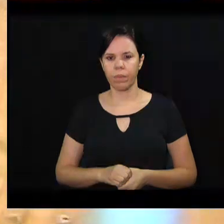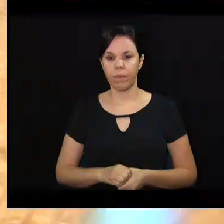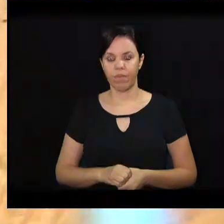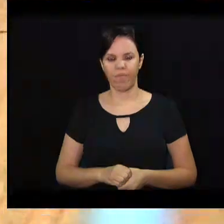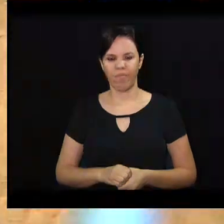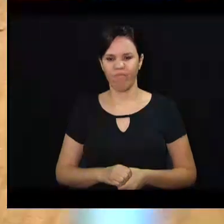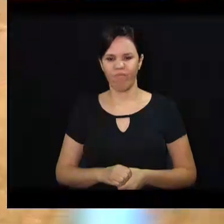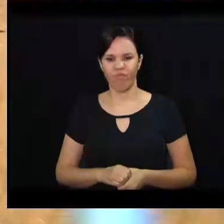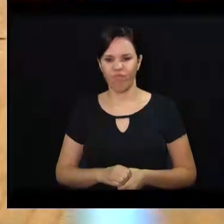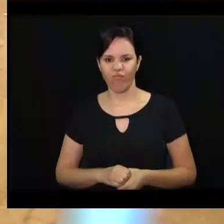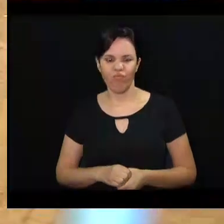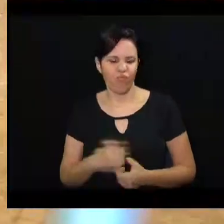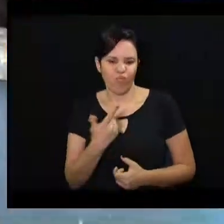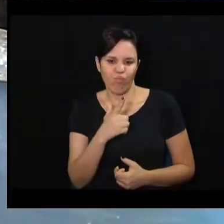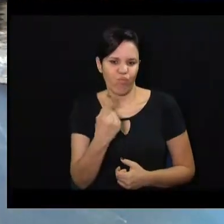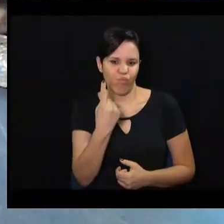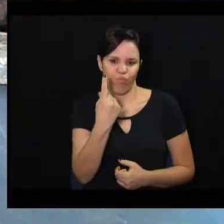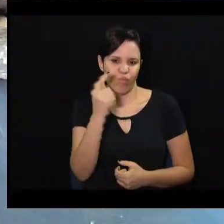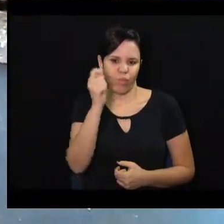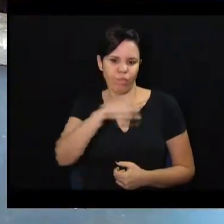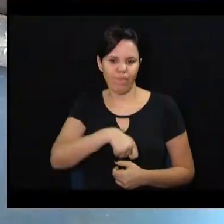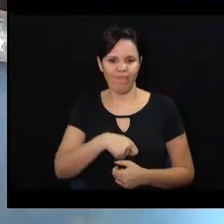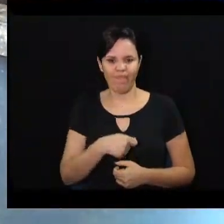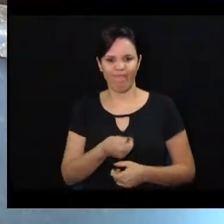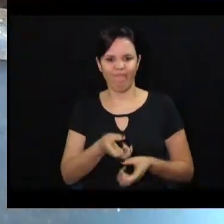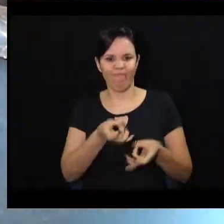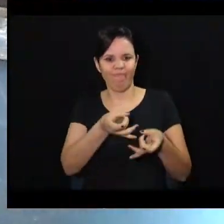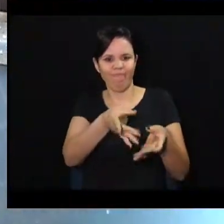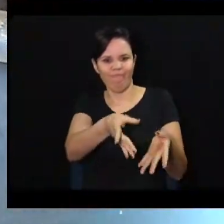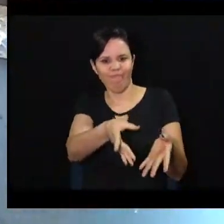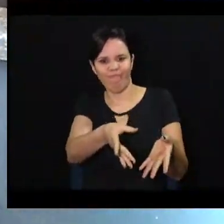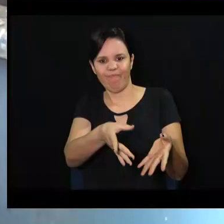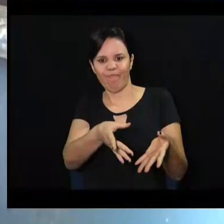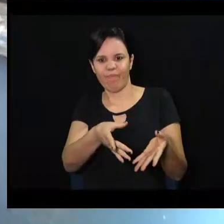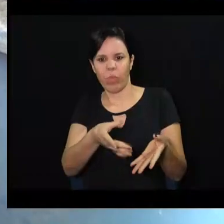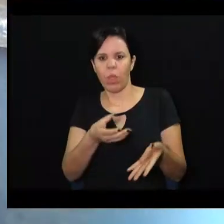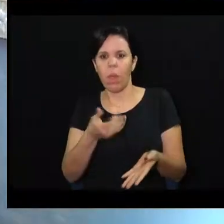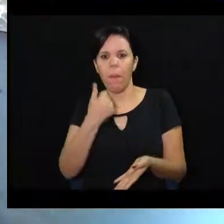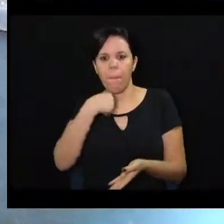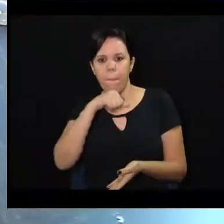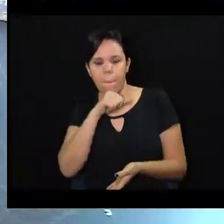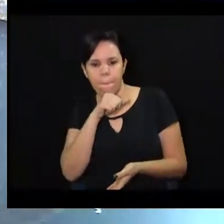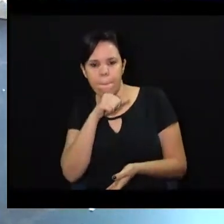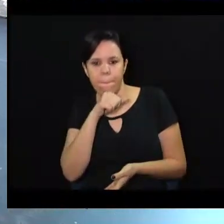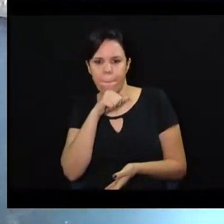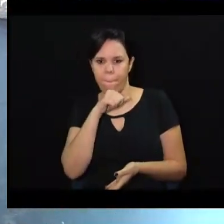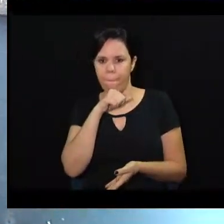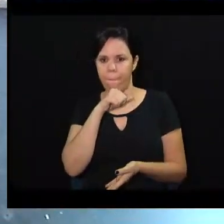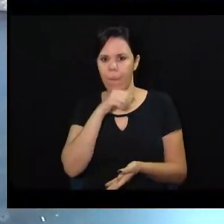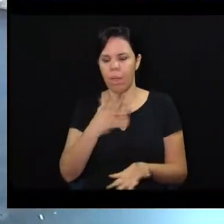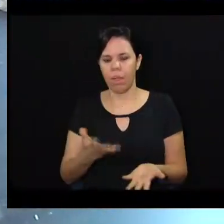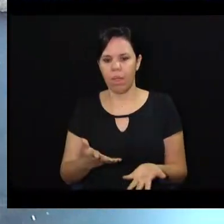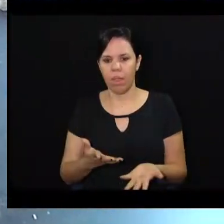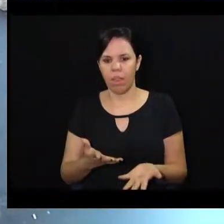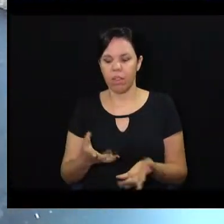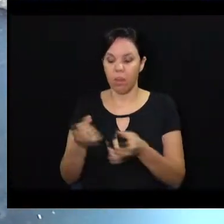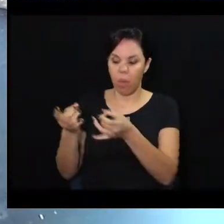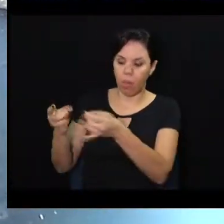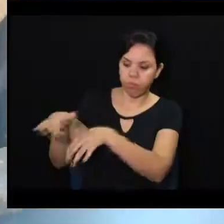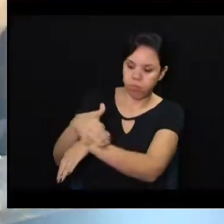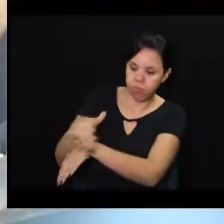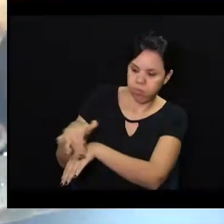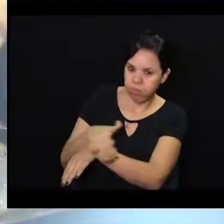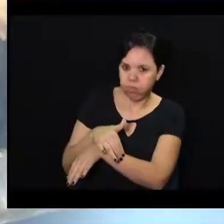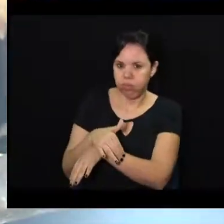Eles não têm nem um mês de vida e já são vítimas do abandono. Mas como uma boa mãe, a cadelinha deixada nas ruas de Campinas não quer